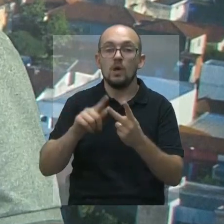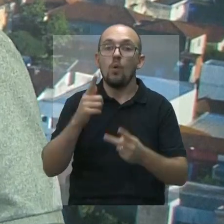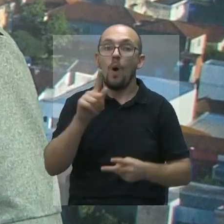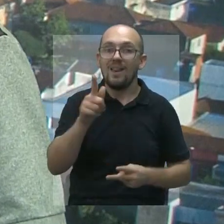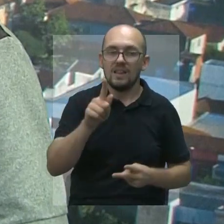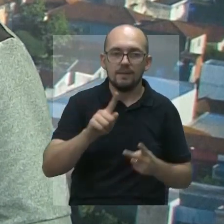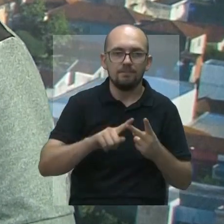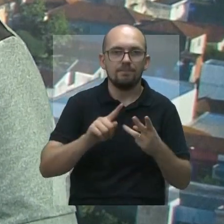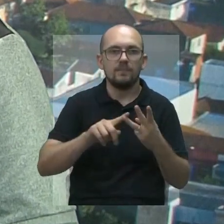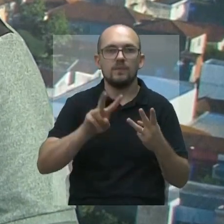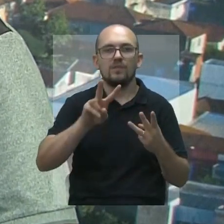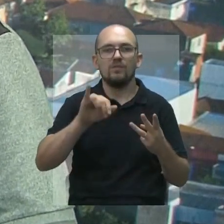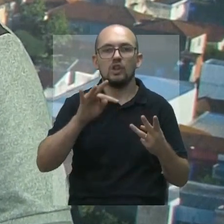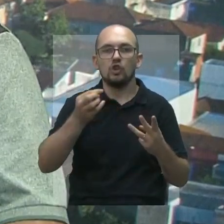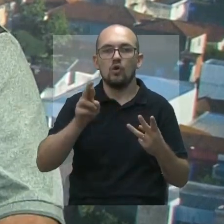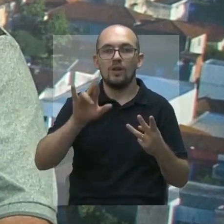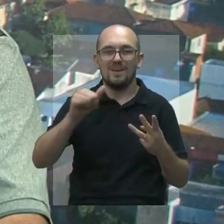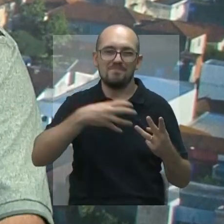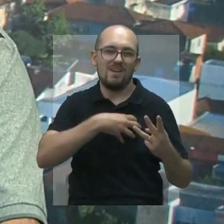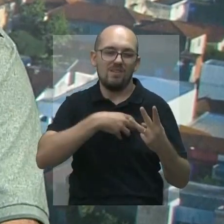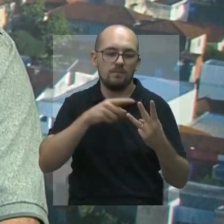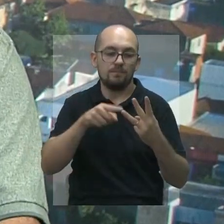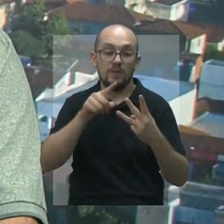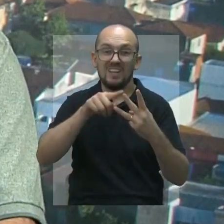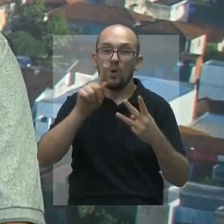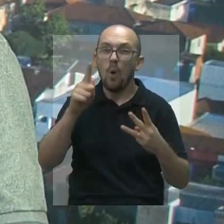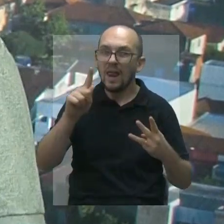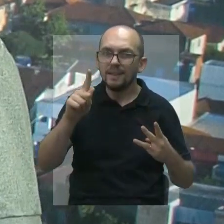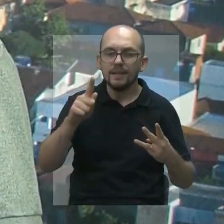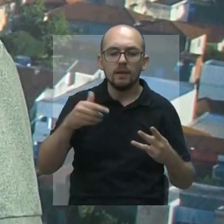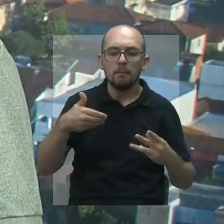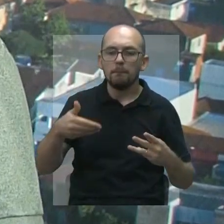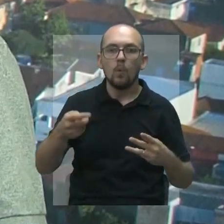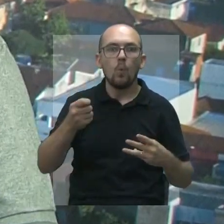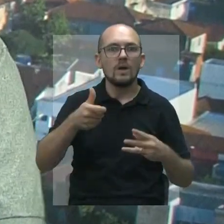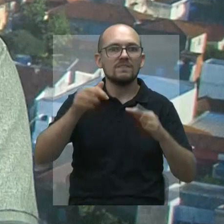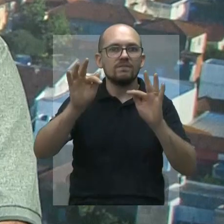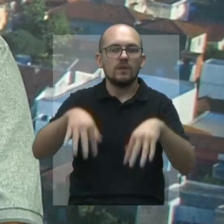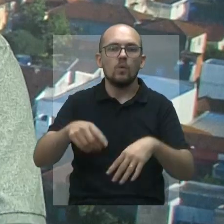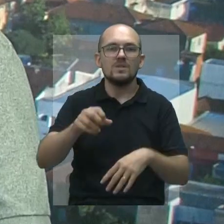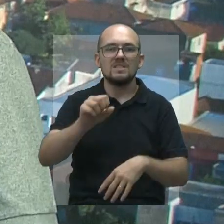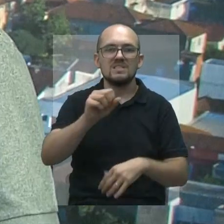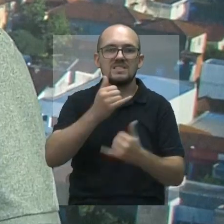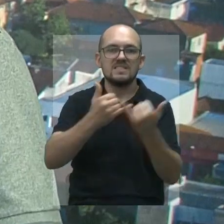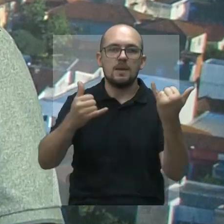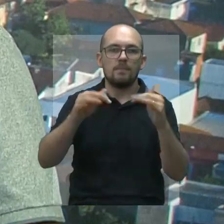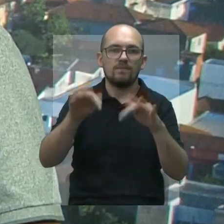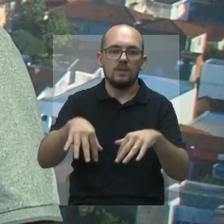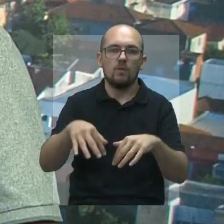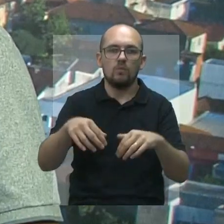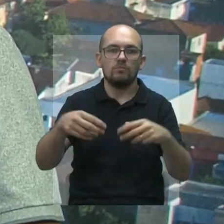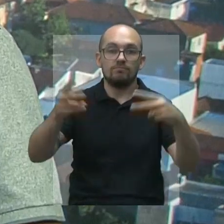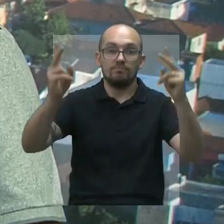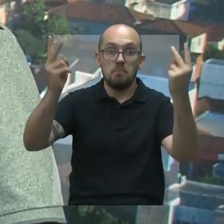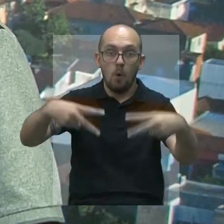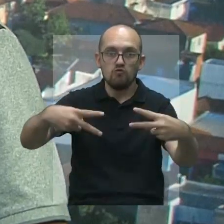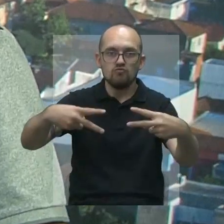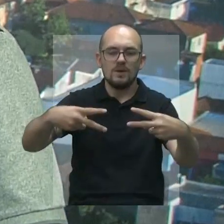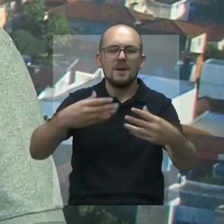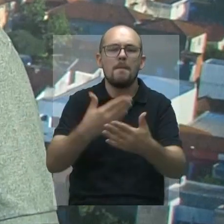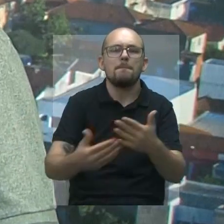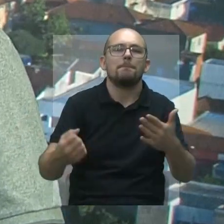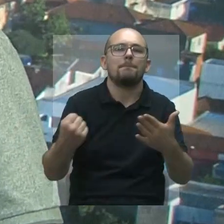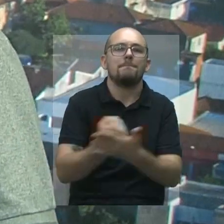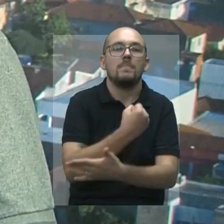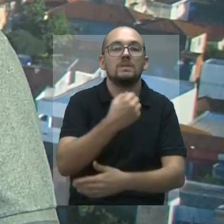Bahia dispensa comentários, né? O Guarani chegou às semifinais na Copinha de 2019, né? No ano que nós estamos em curso. E perdeu para o São